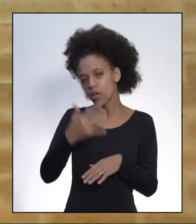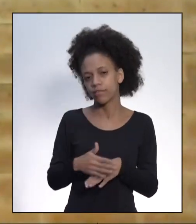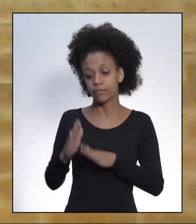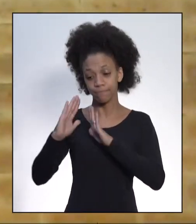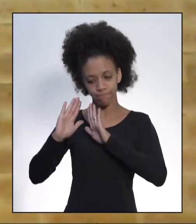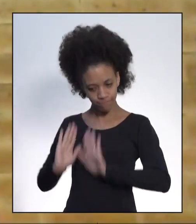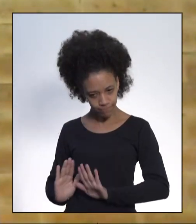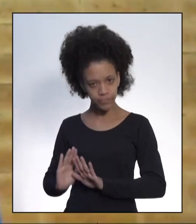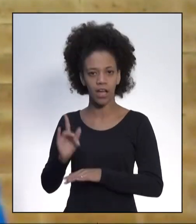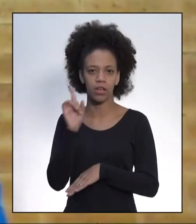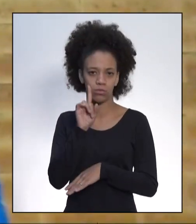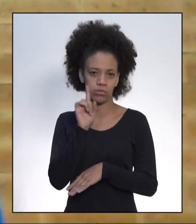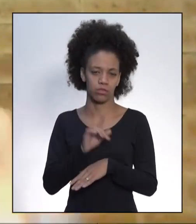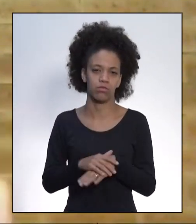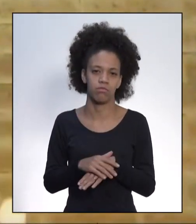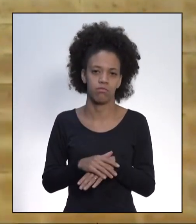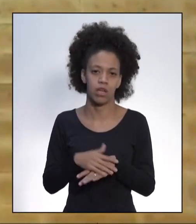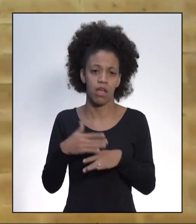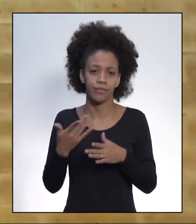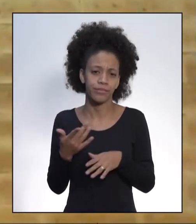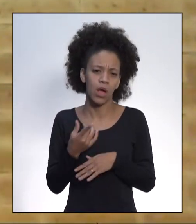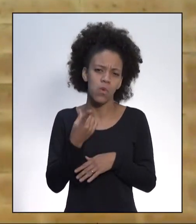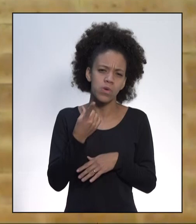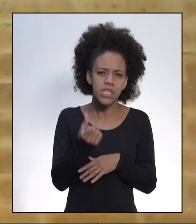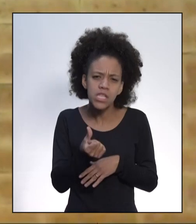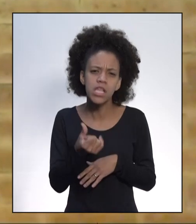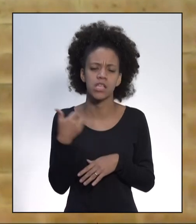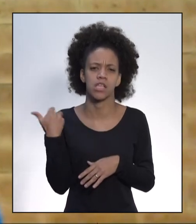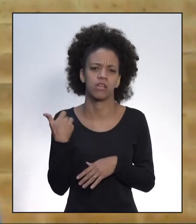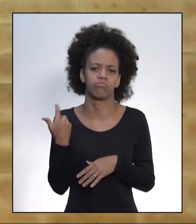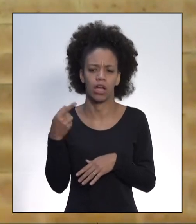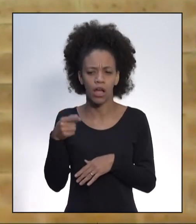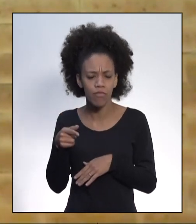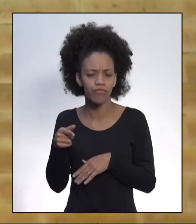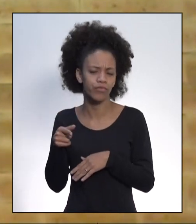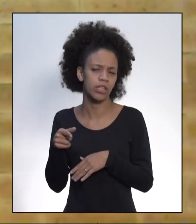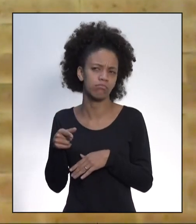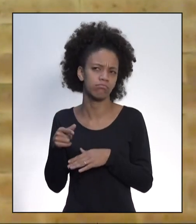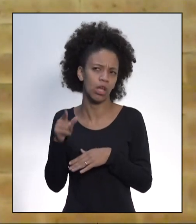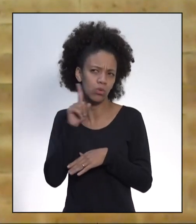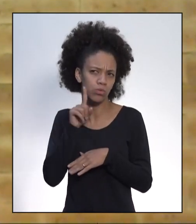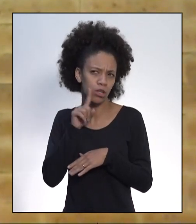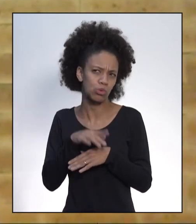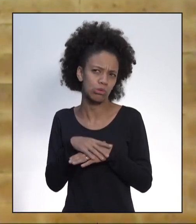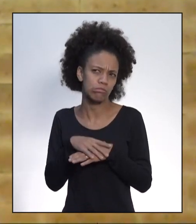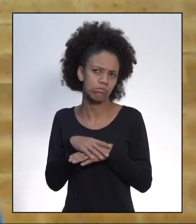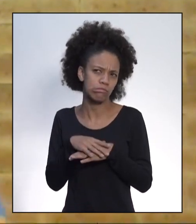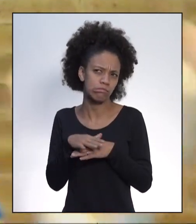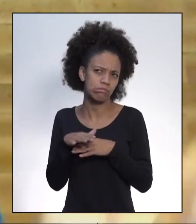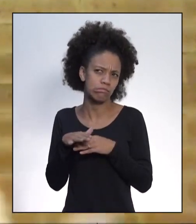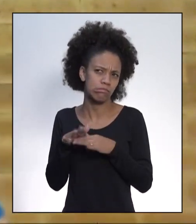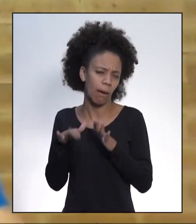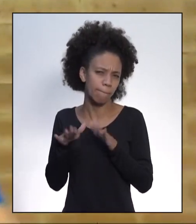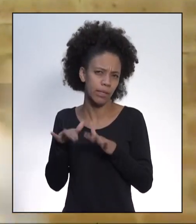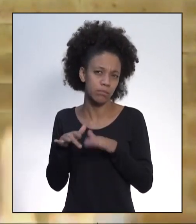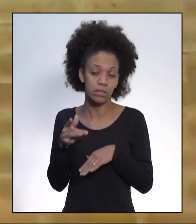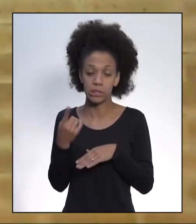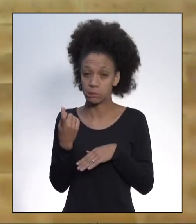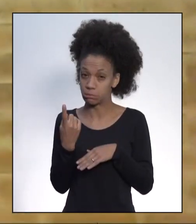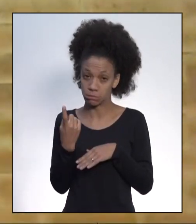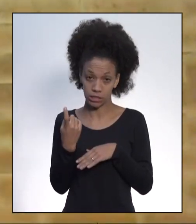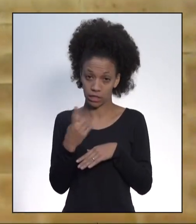nos Estados Unidos. Então, já com 16 anos de idade, eu fiquei basicamente, já virei